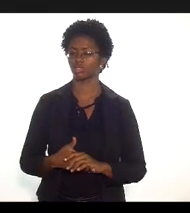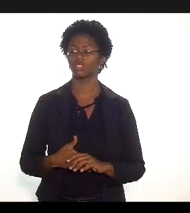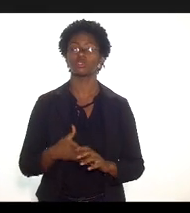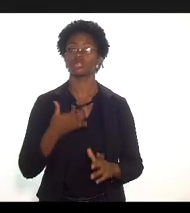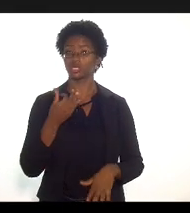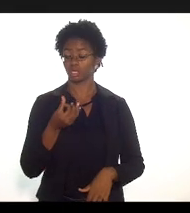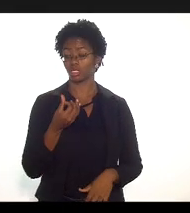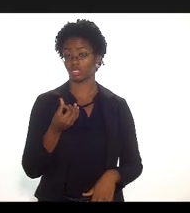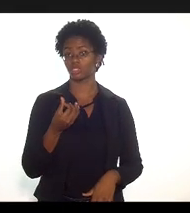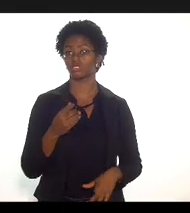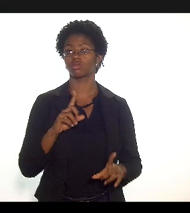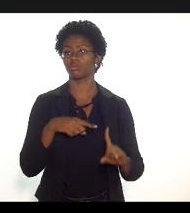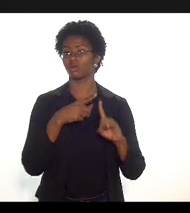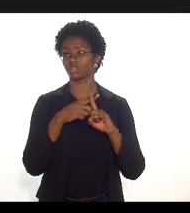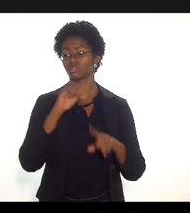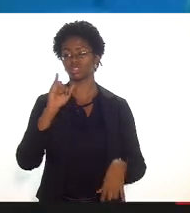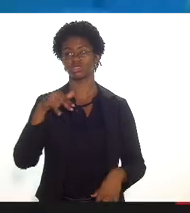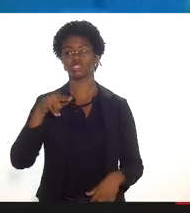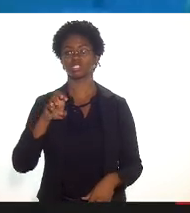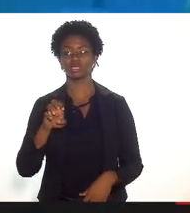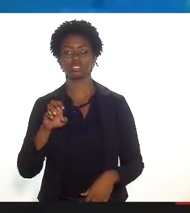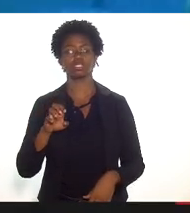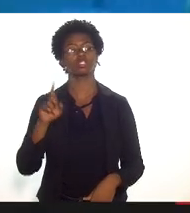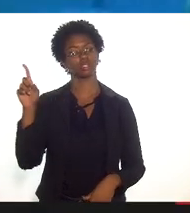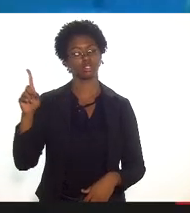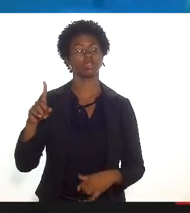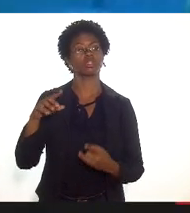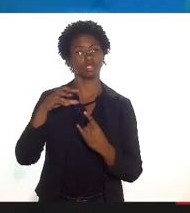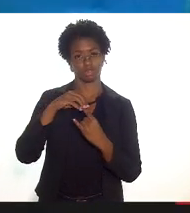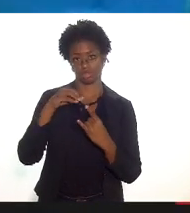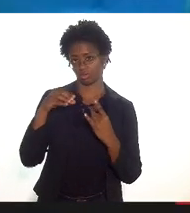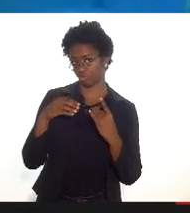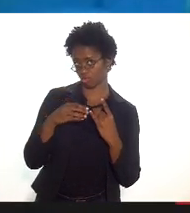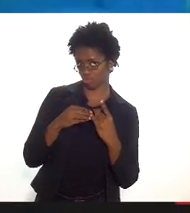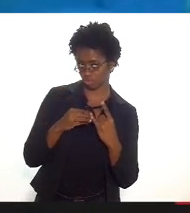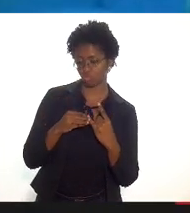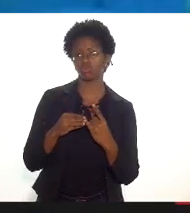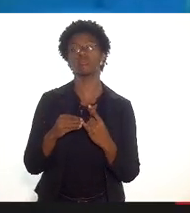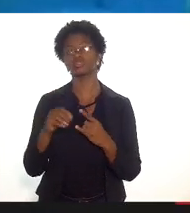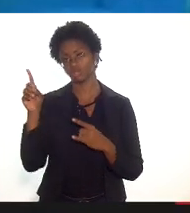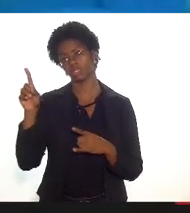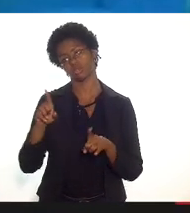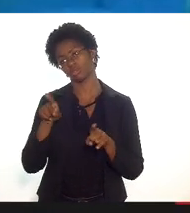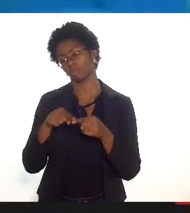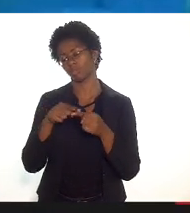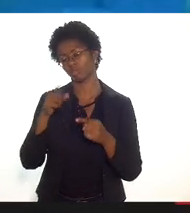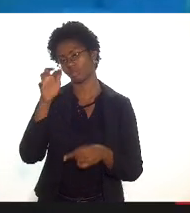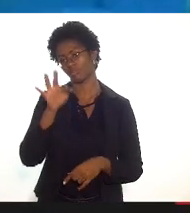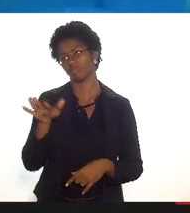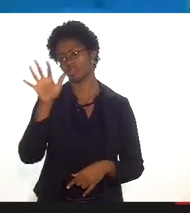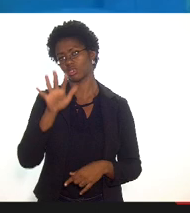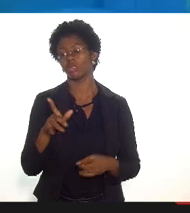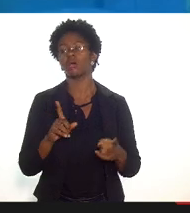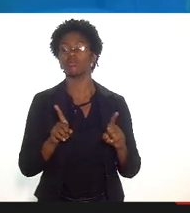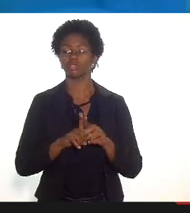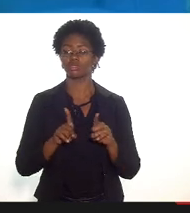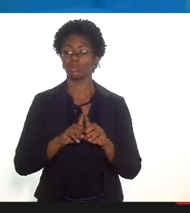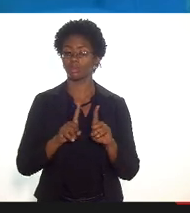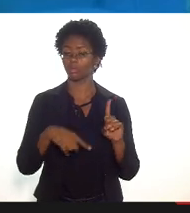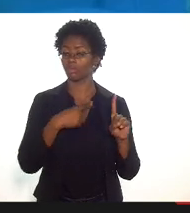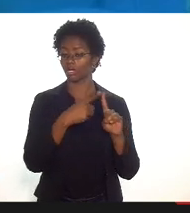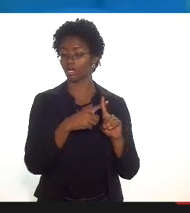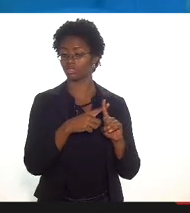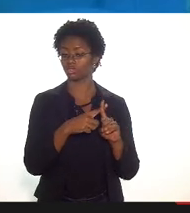6. Mas o INE, que é o Hospital da Fiocruz, que é federal também, tem recursos federais, Mas o Hospital Federal, o